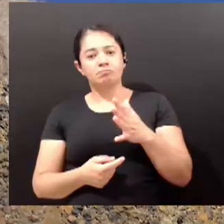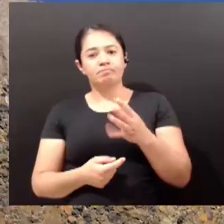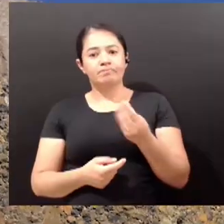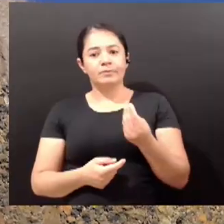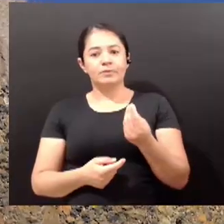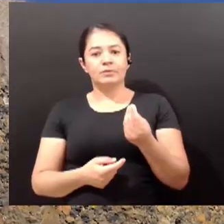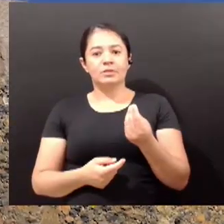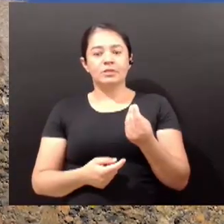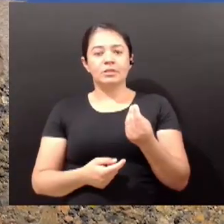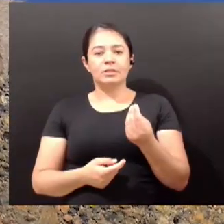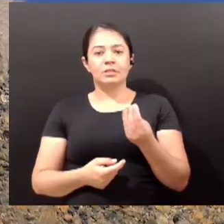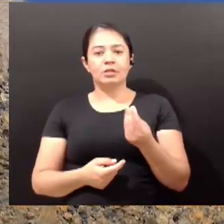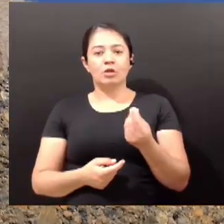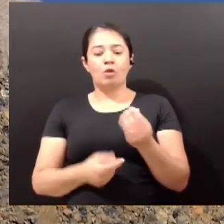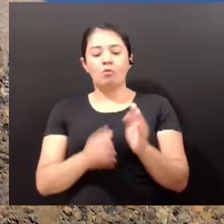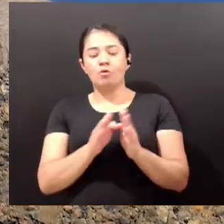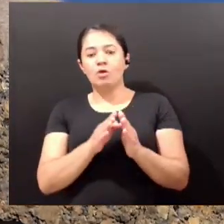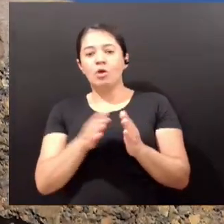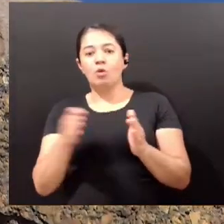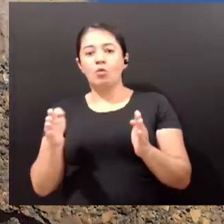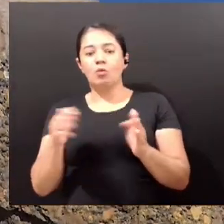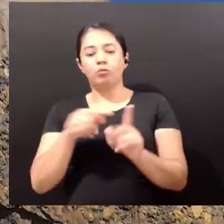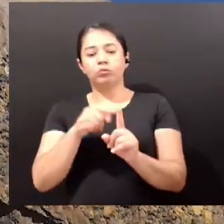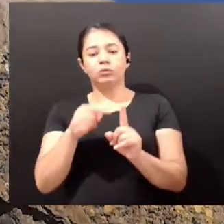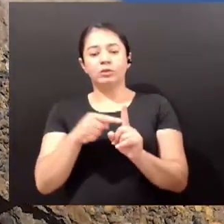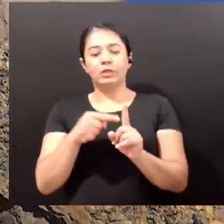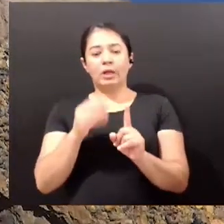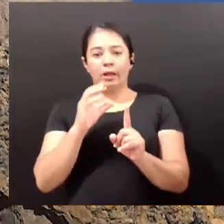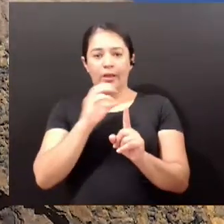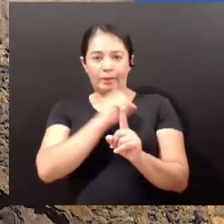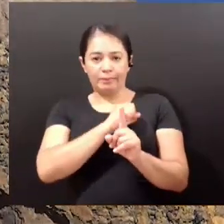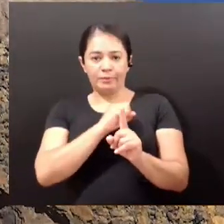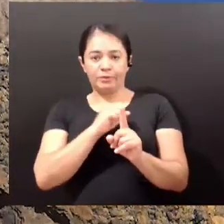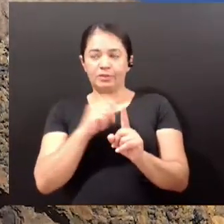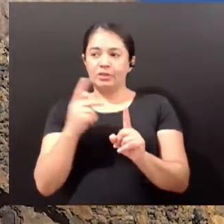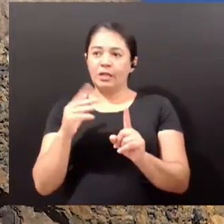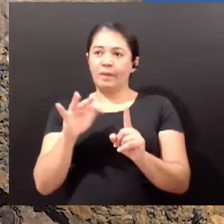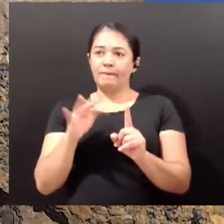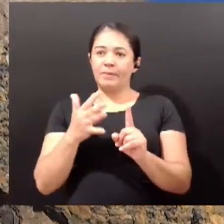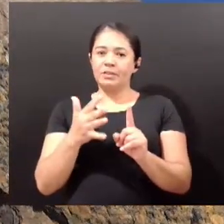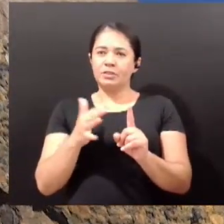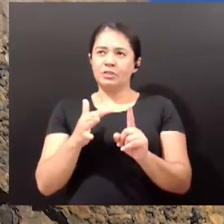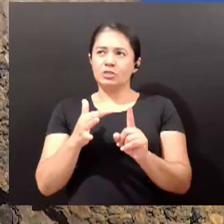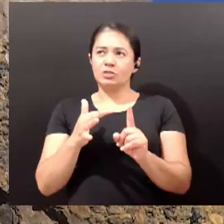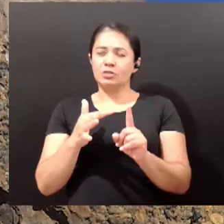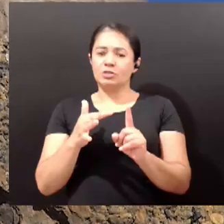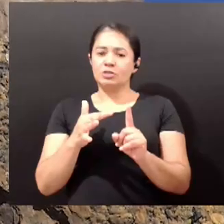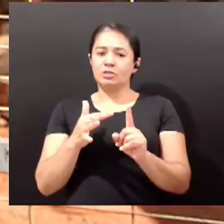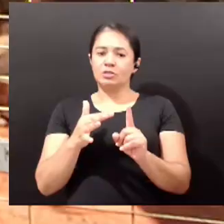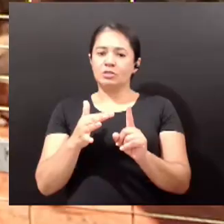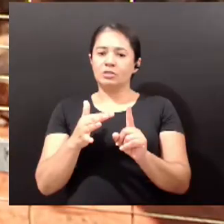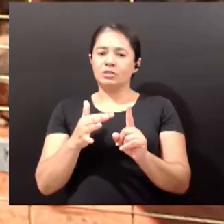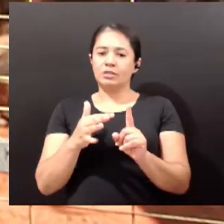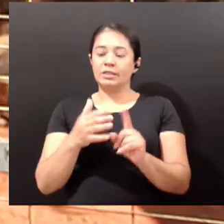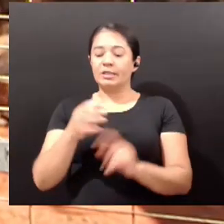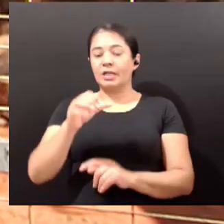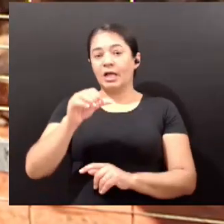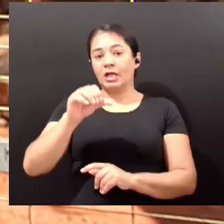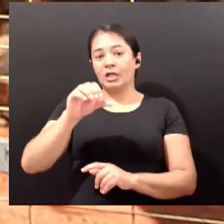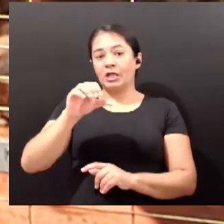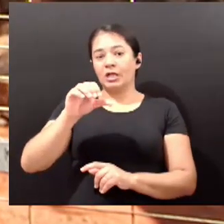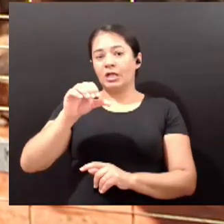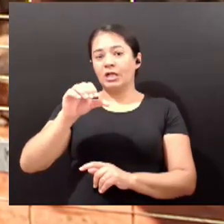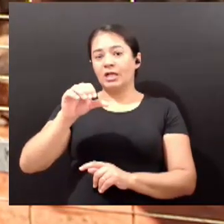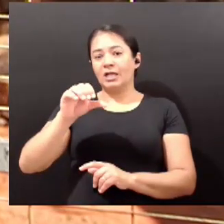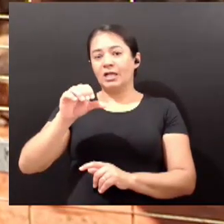um período de gestação curto. O dela vai variar entre 90 e 96 dias.